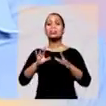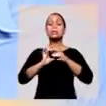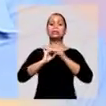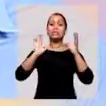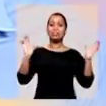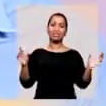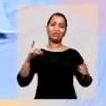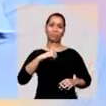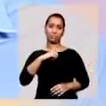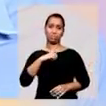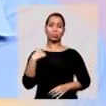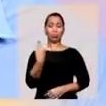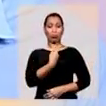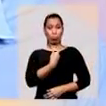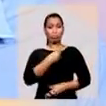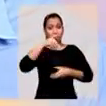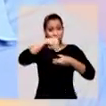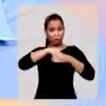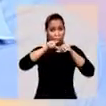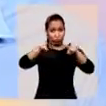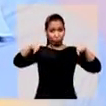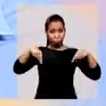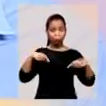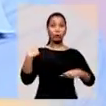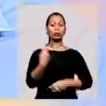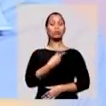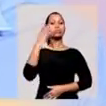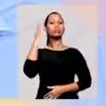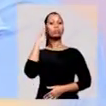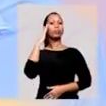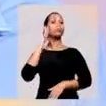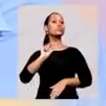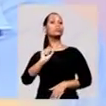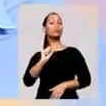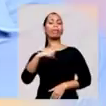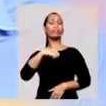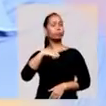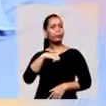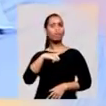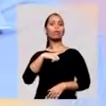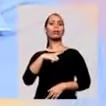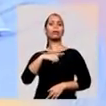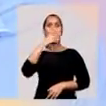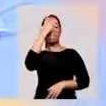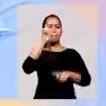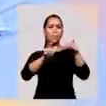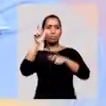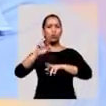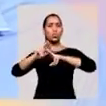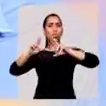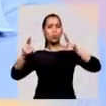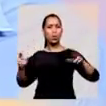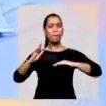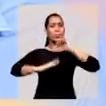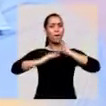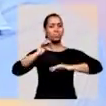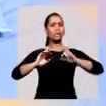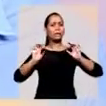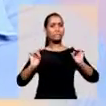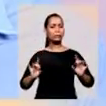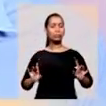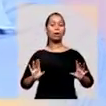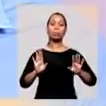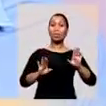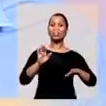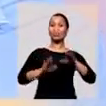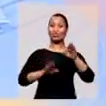colocar à disposição. Nós estamos dentro da sala de aula, né, e nós sabemos que muitas vezes tem grandes pessoas ali, grandes profissionais, mas